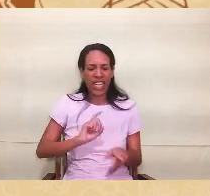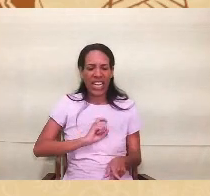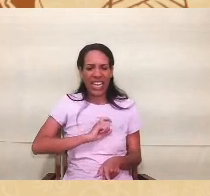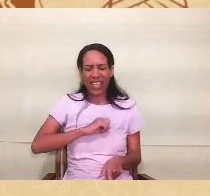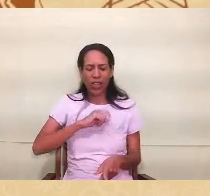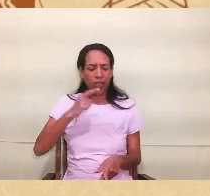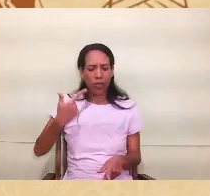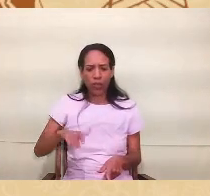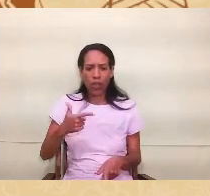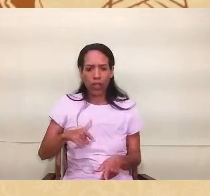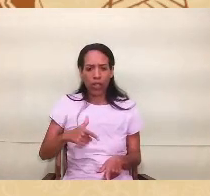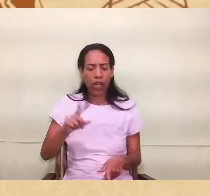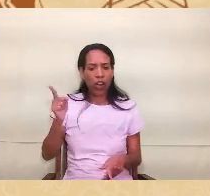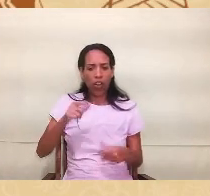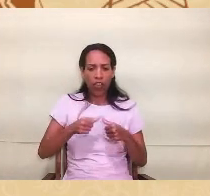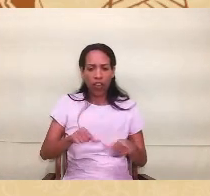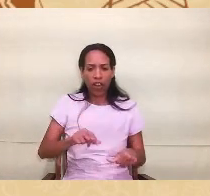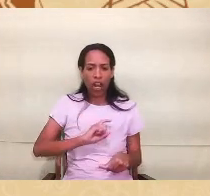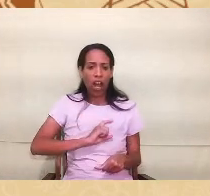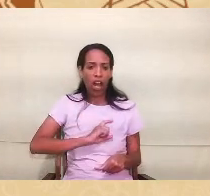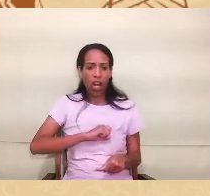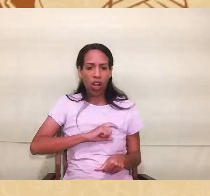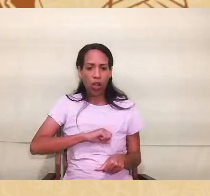se você ficar rancoroso, vai vencer.